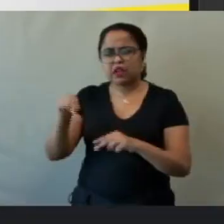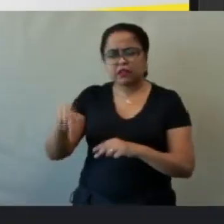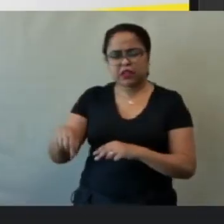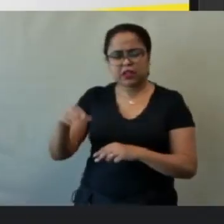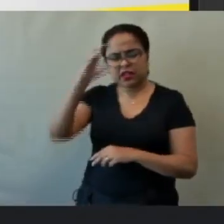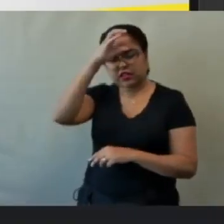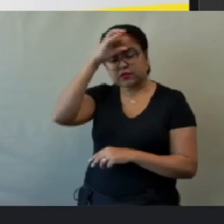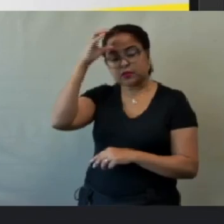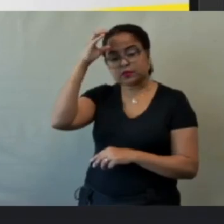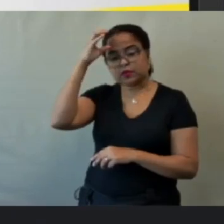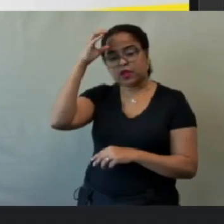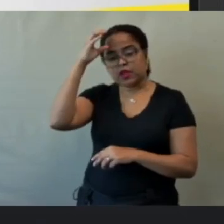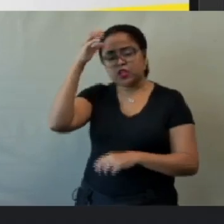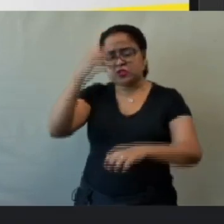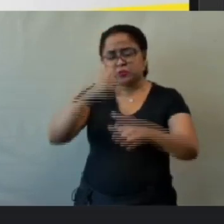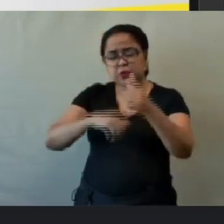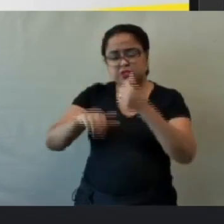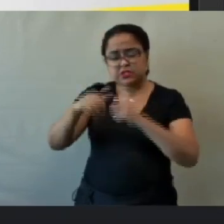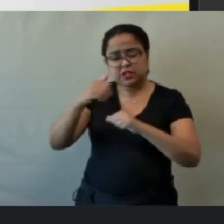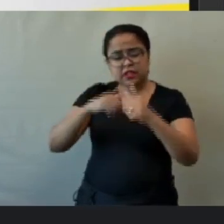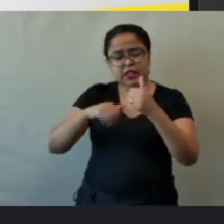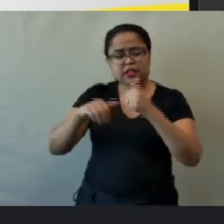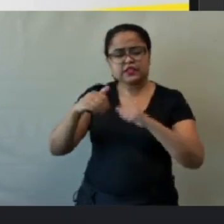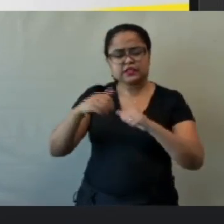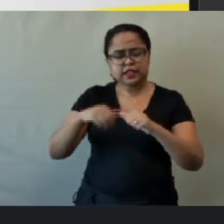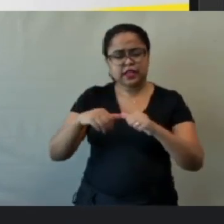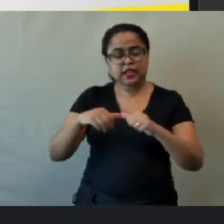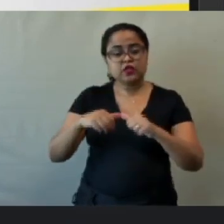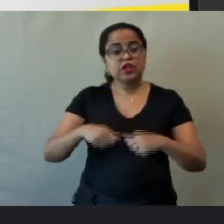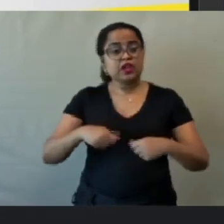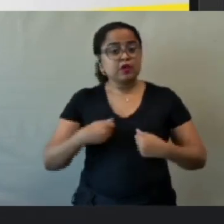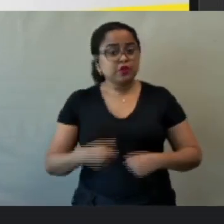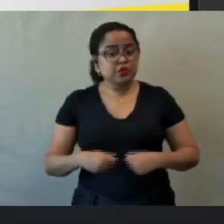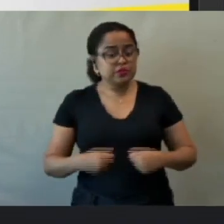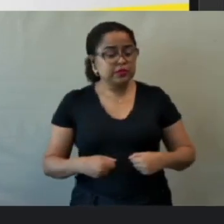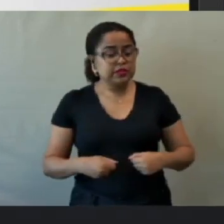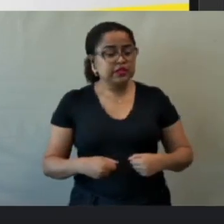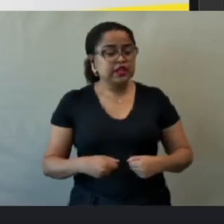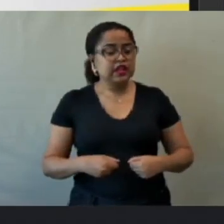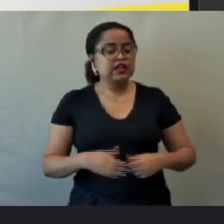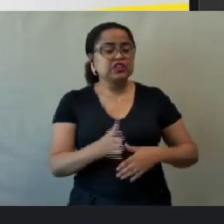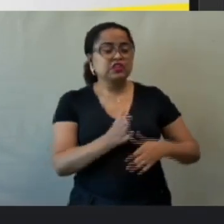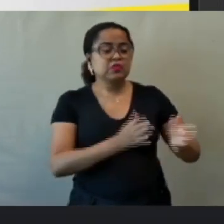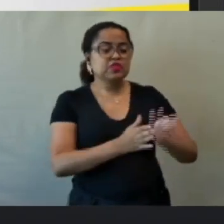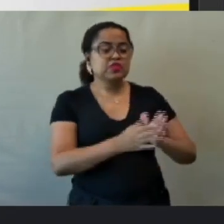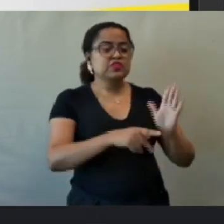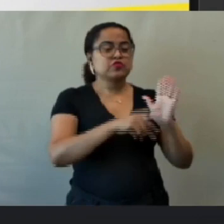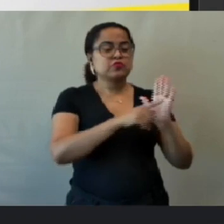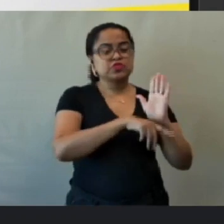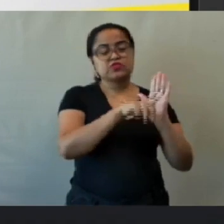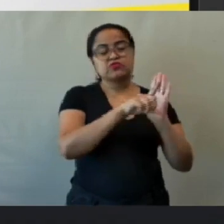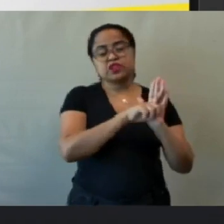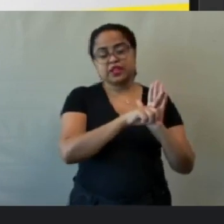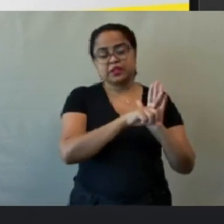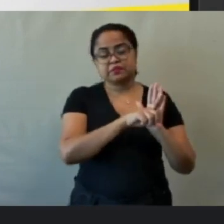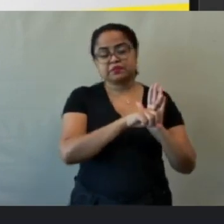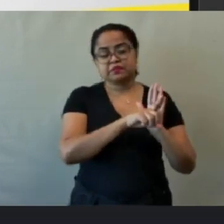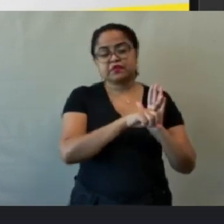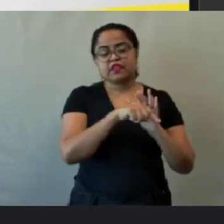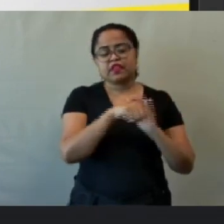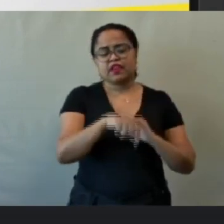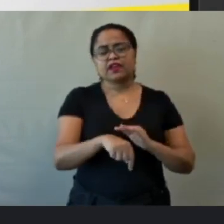podem ser analisadas pelas comissões e possibilidade de gerar a tramitação de um projeto de lei aqui nessa